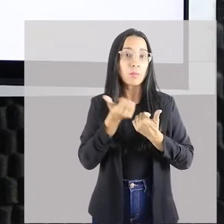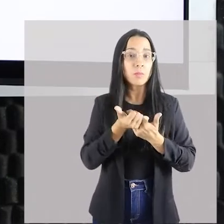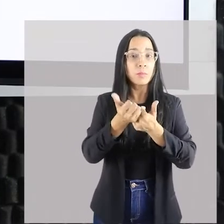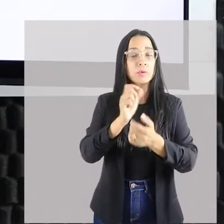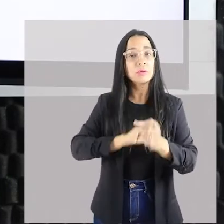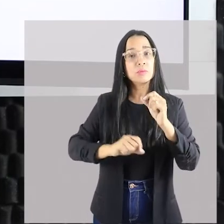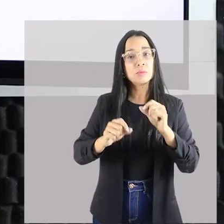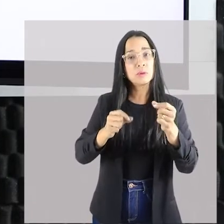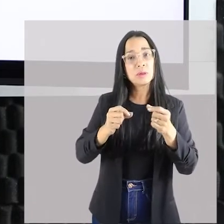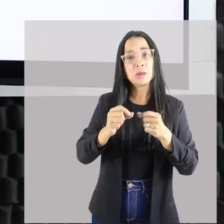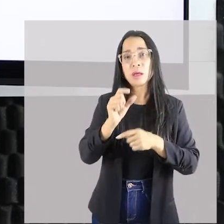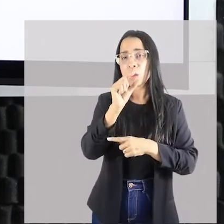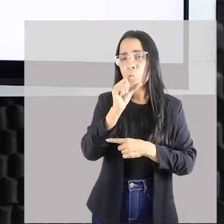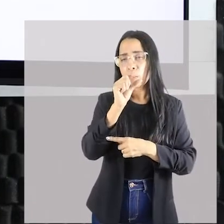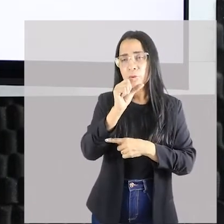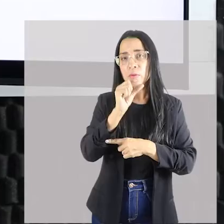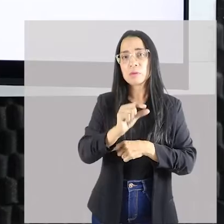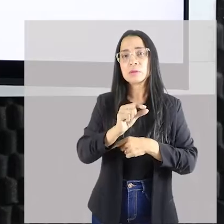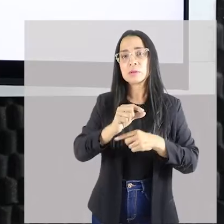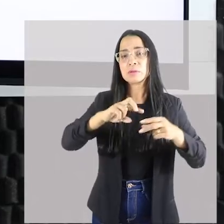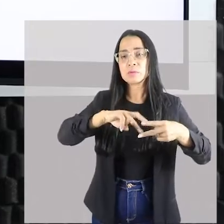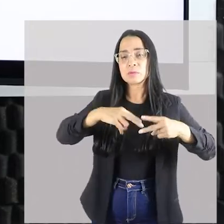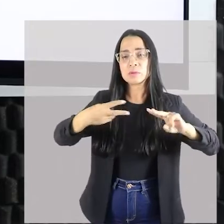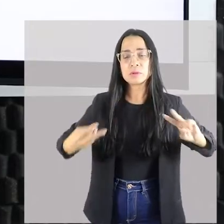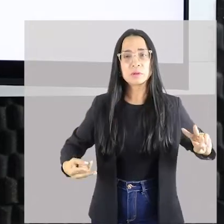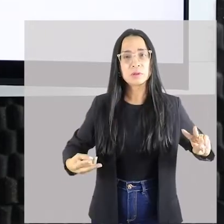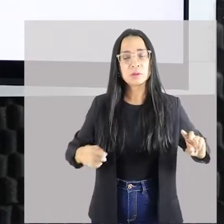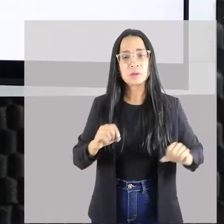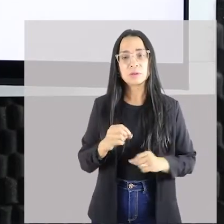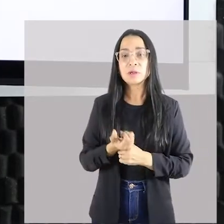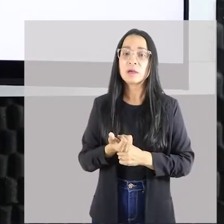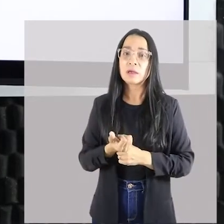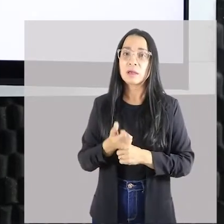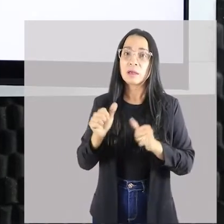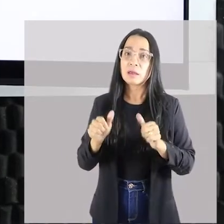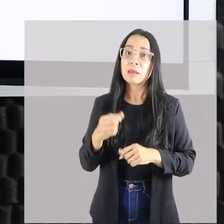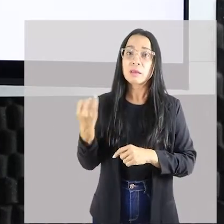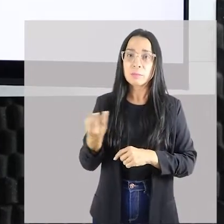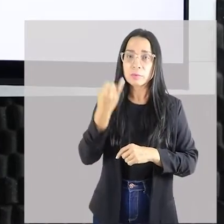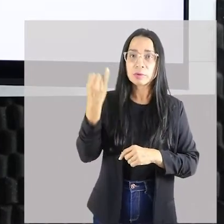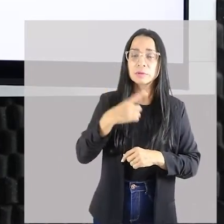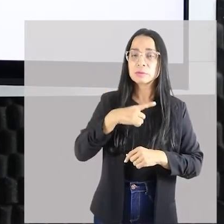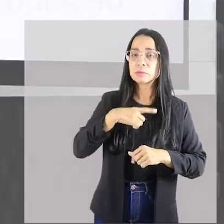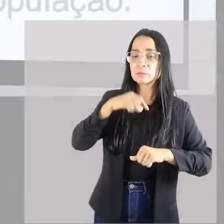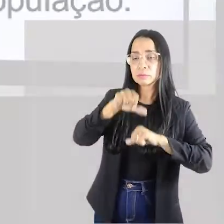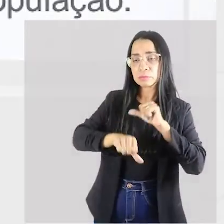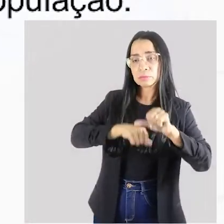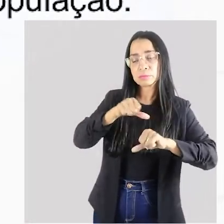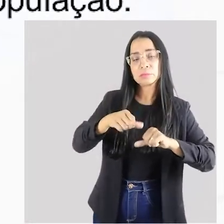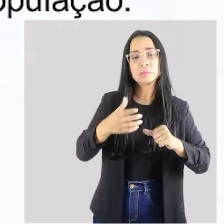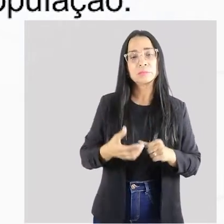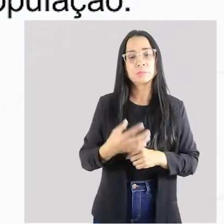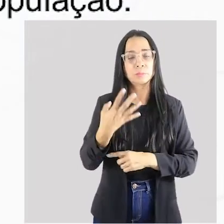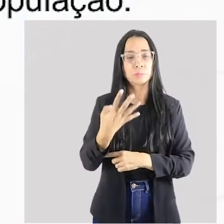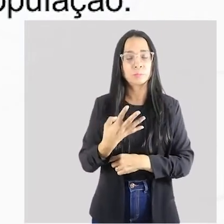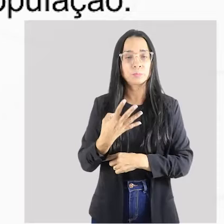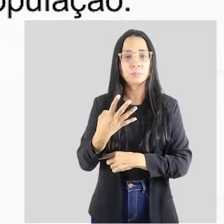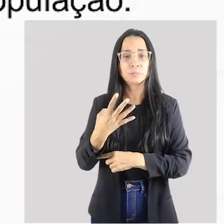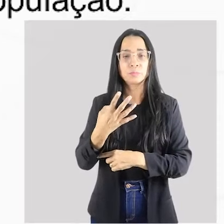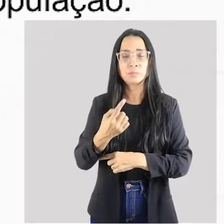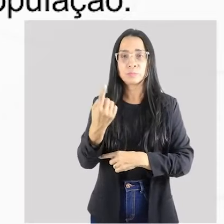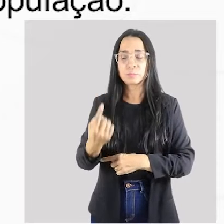um pedacinho ali do teu DNA e já é o suficiente para ser uma mutação, tá bom? A 4ª fala o